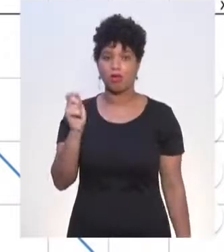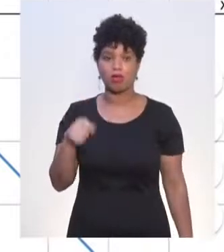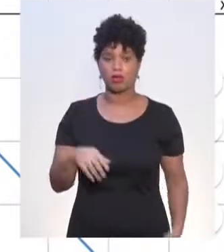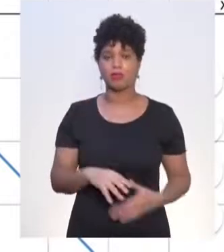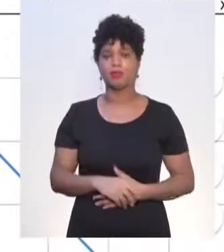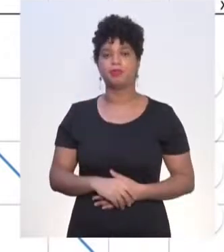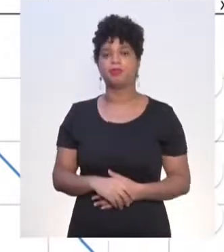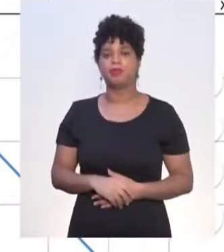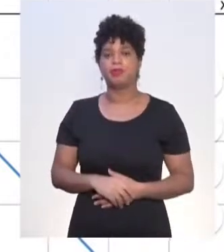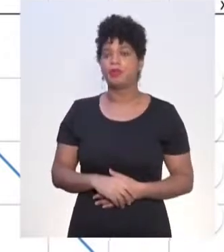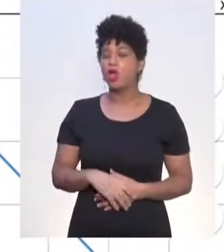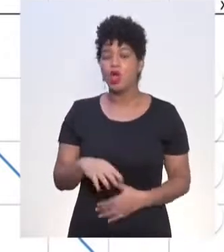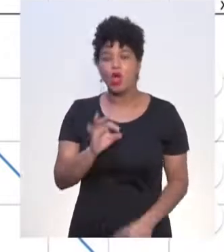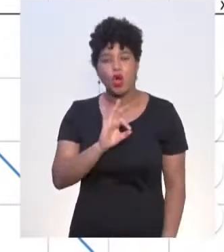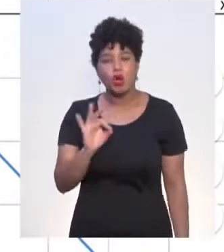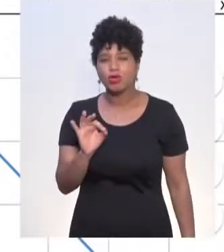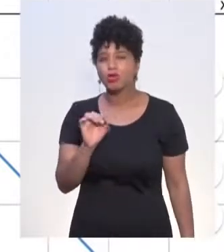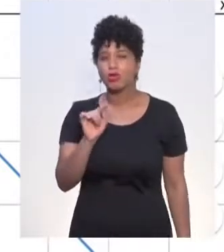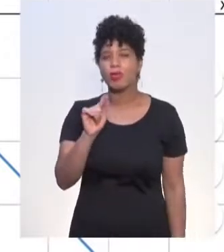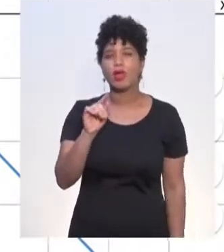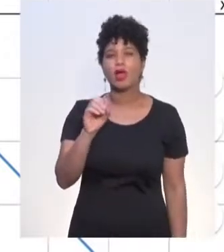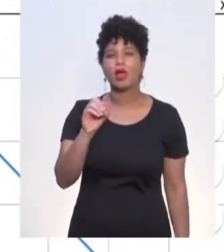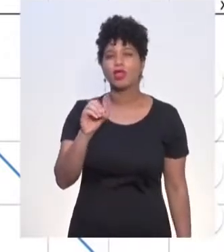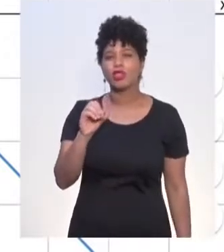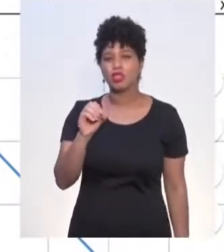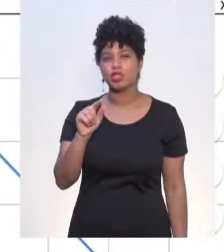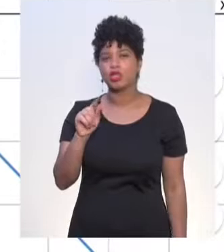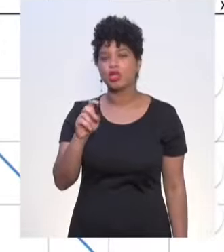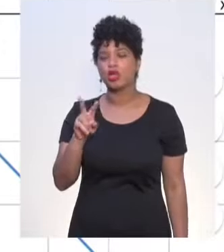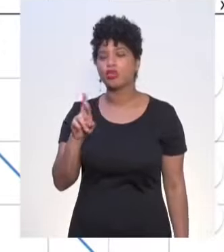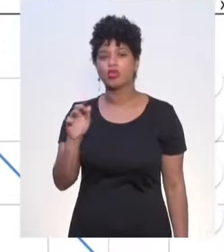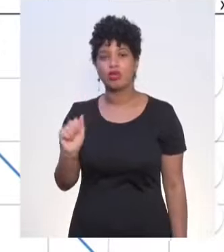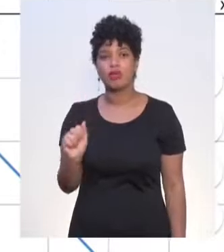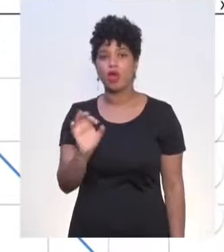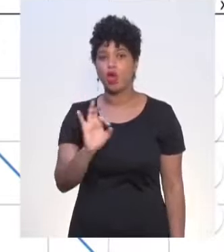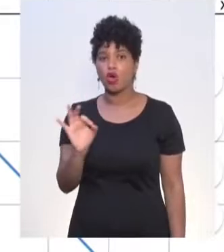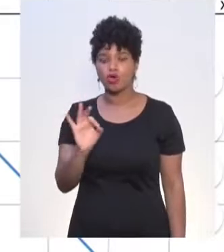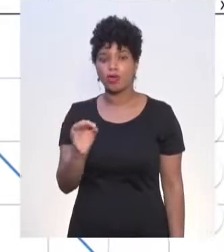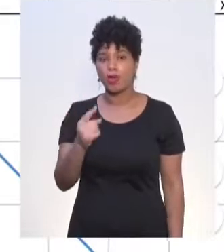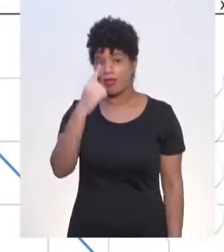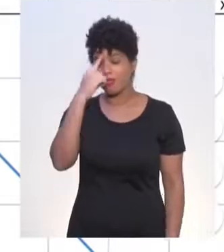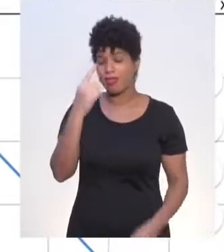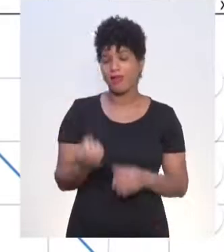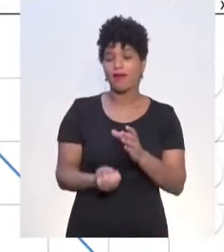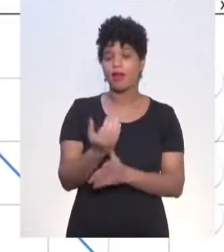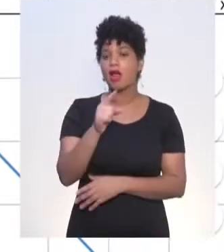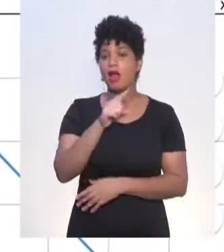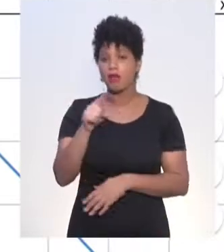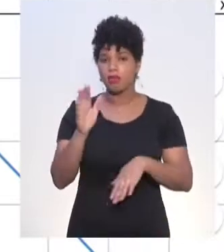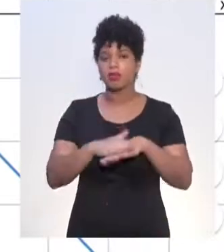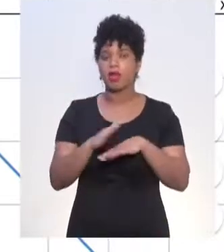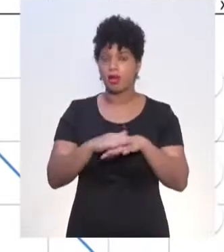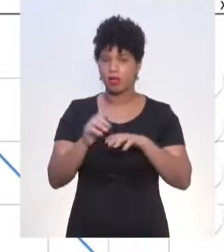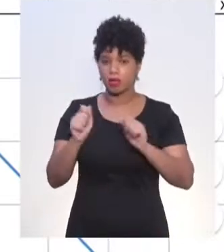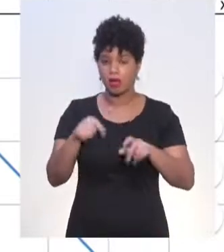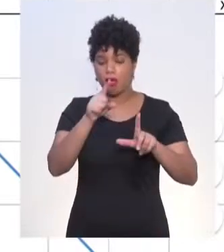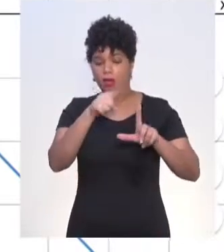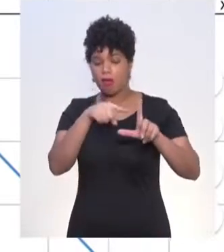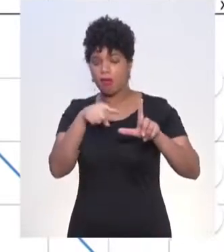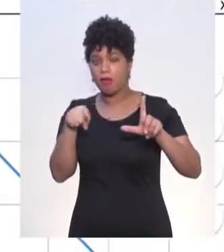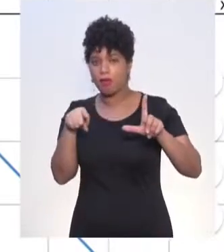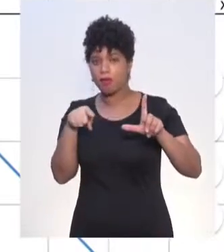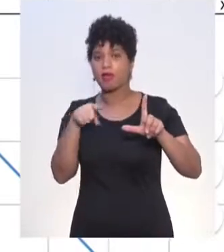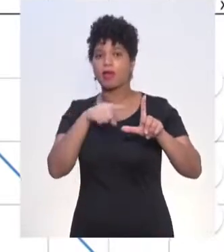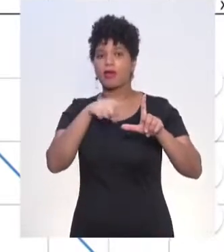O GeoGebra é muito... Ele foi feito para isso, né? Ele foi desenvolvido para vocês também construírem esses gráficos,